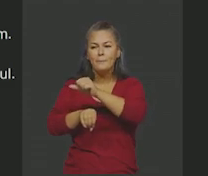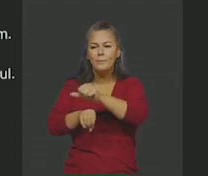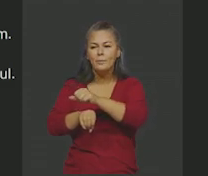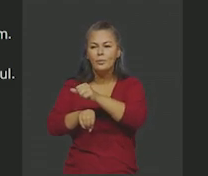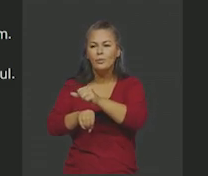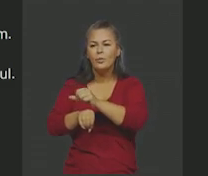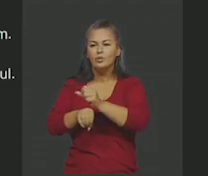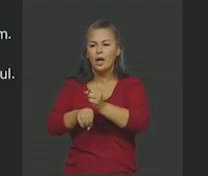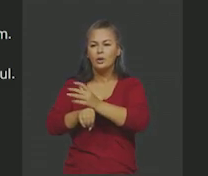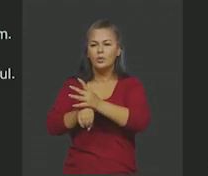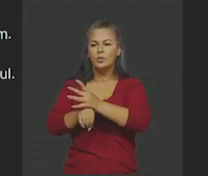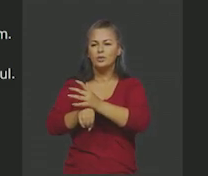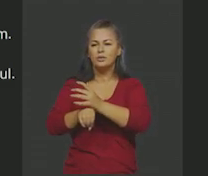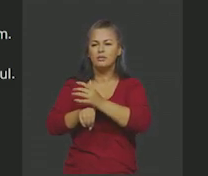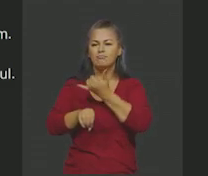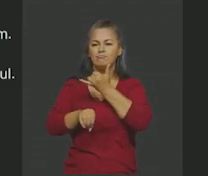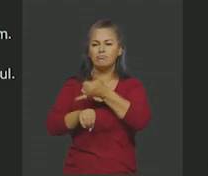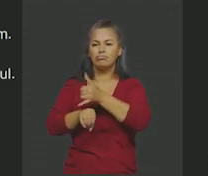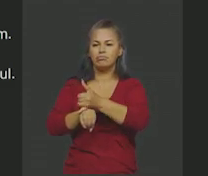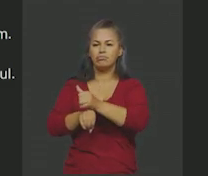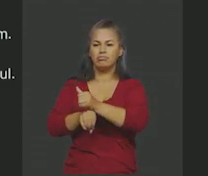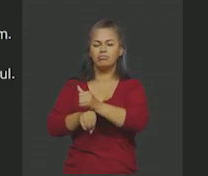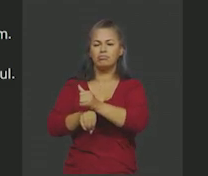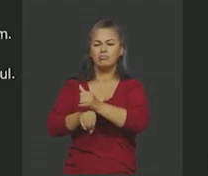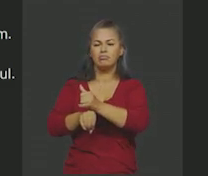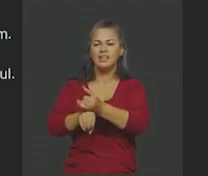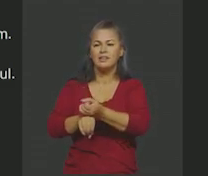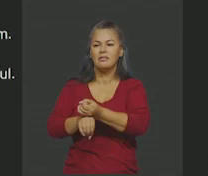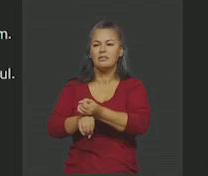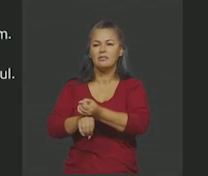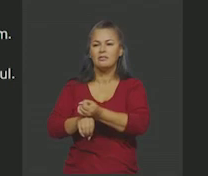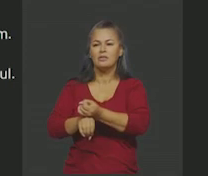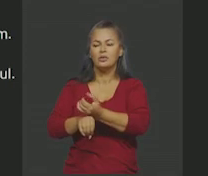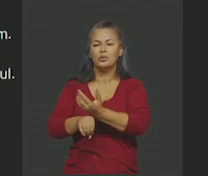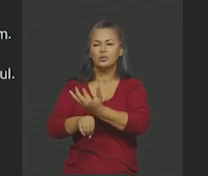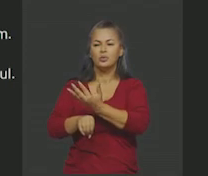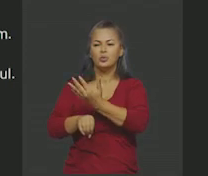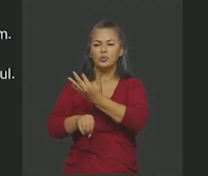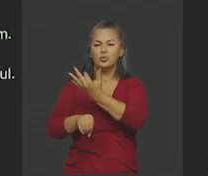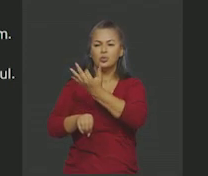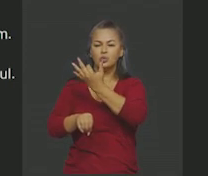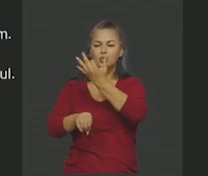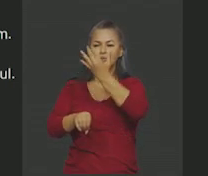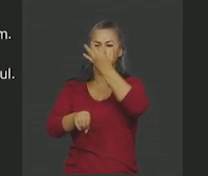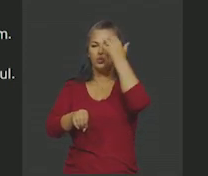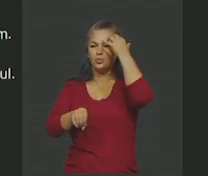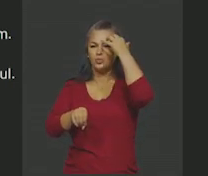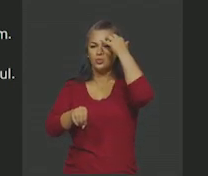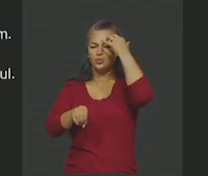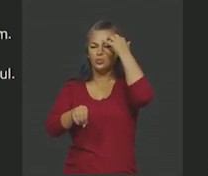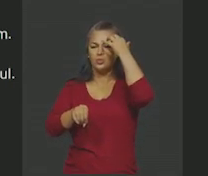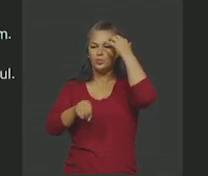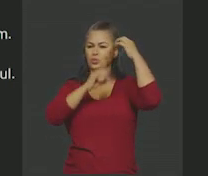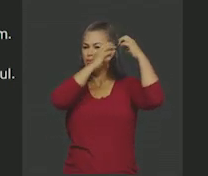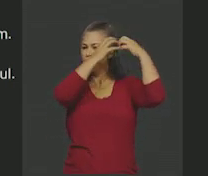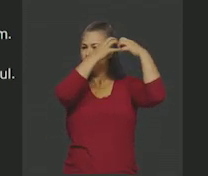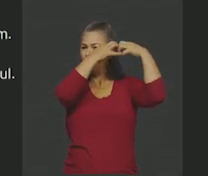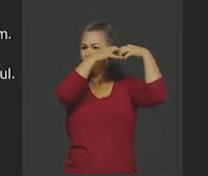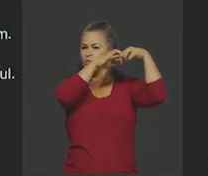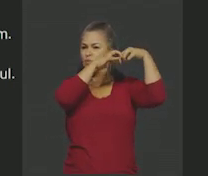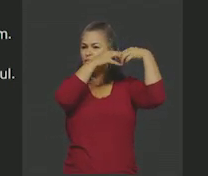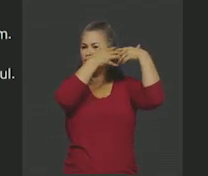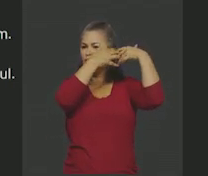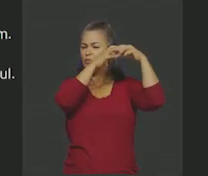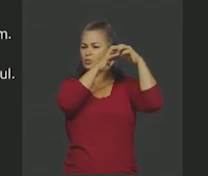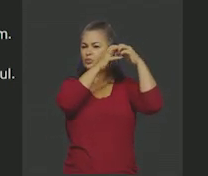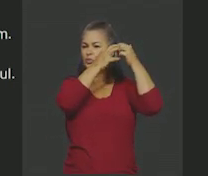em impulsos elétricos. E os impulsos elétricos vão seguir, então, pelo nervo óptico e vão chegar